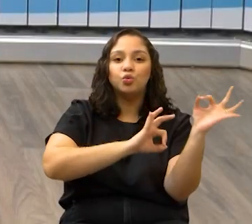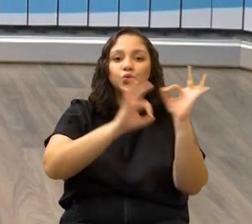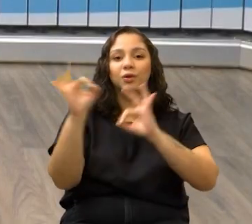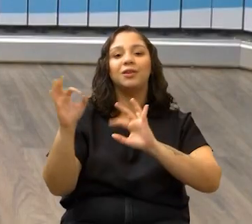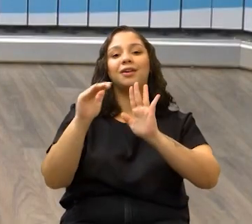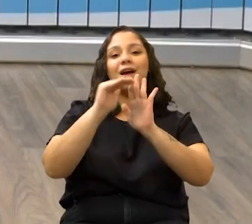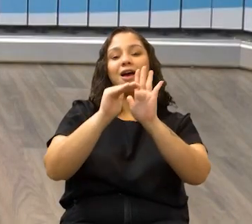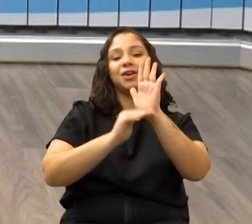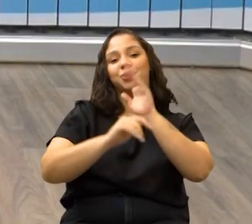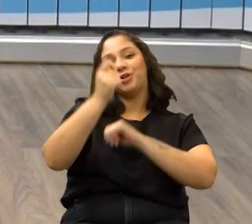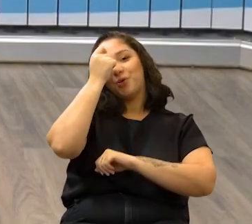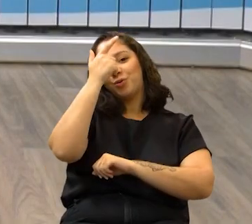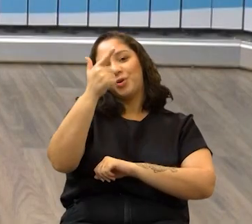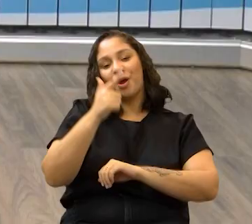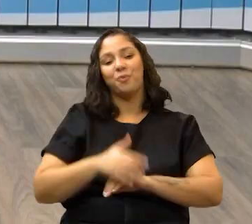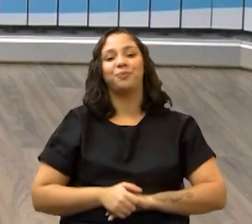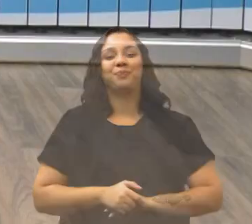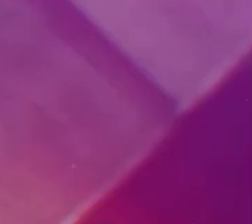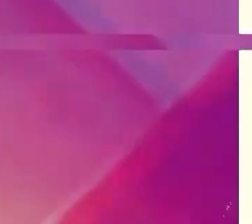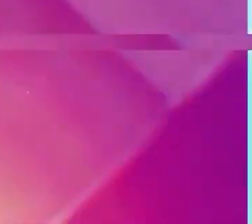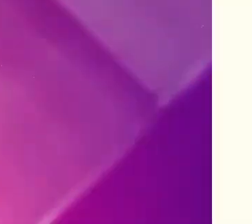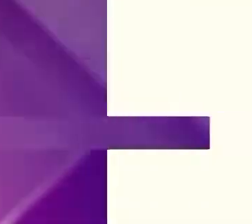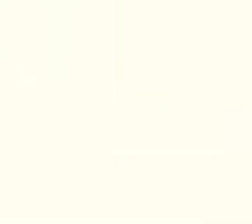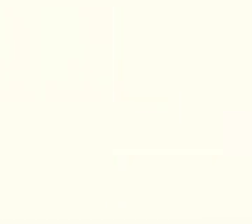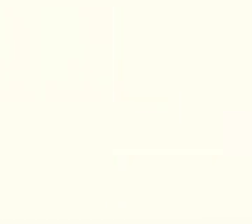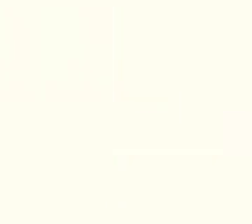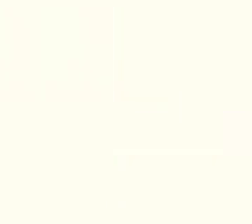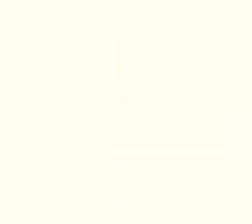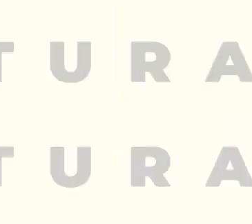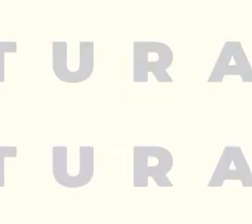quadro na Agenda Cultural.